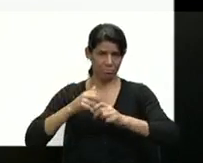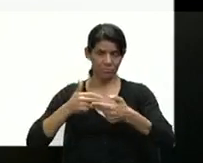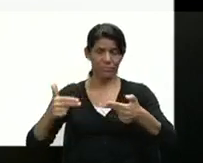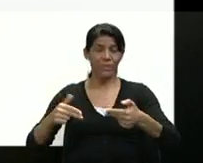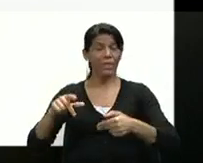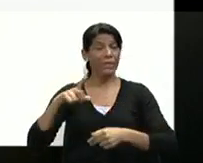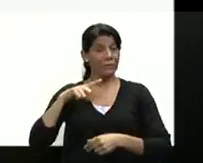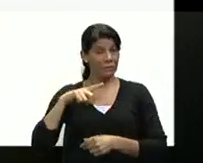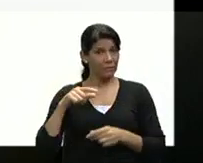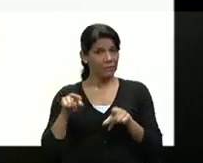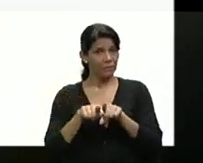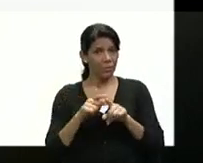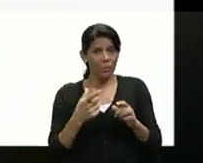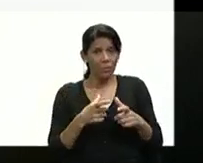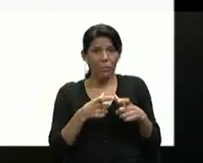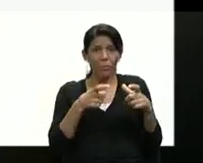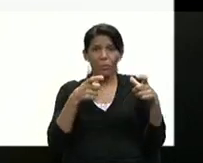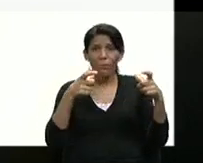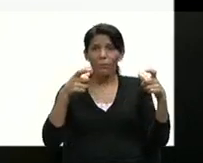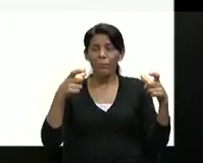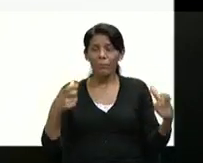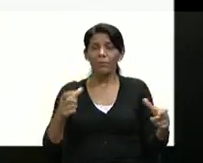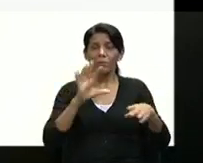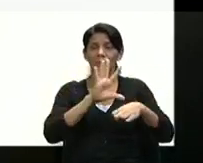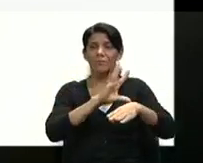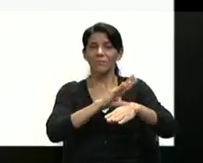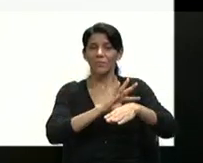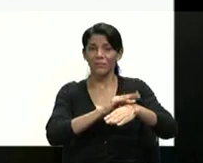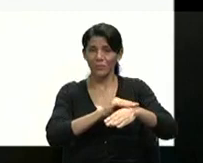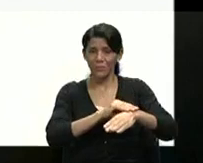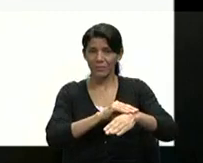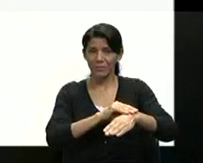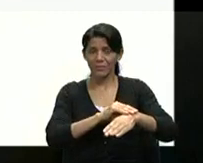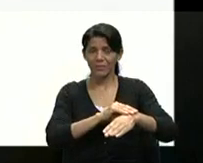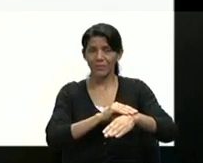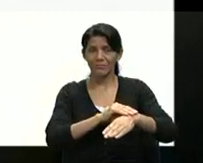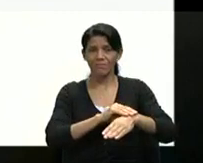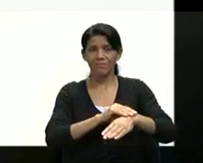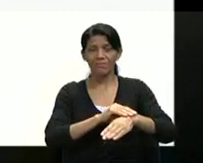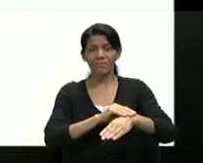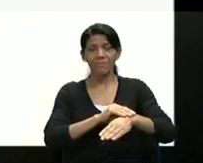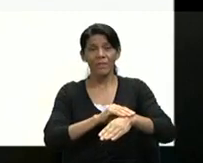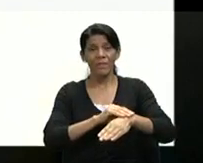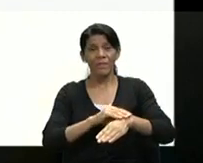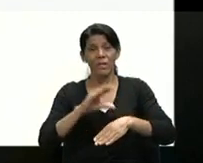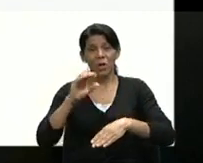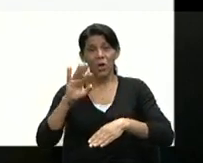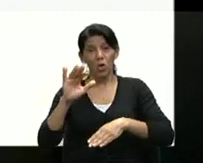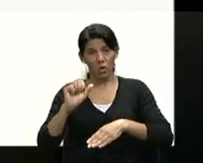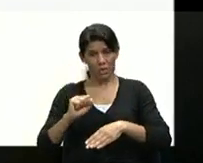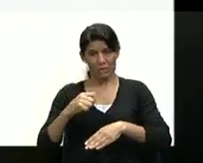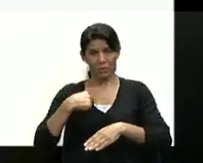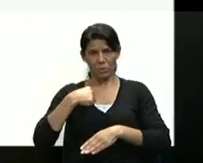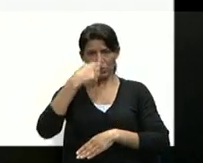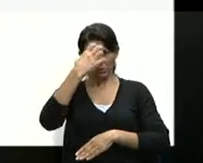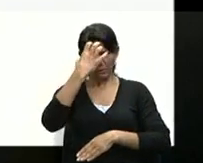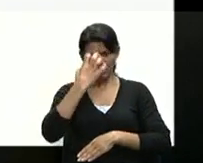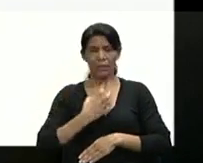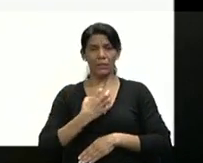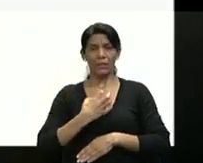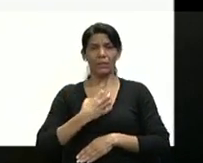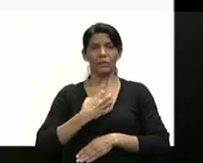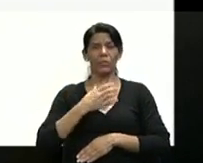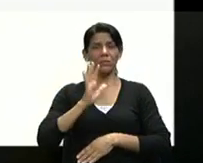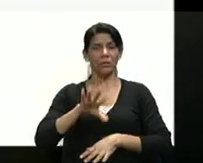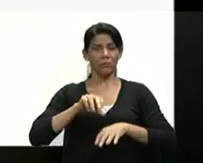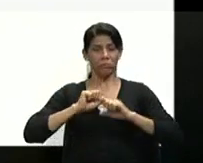um aumento das doenças crônicas não transmissíveis, como,